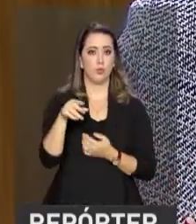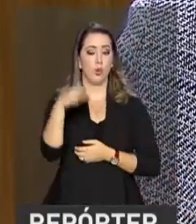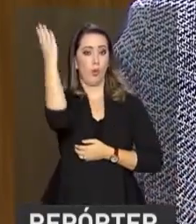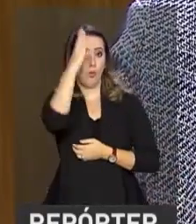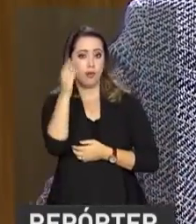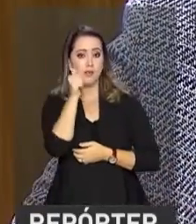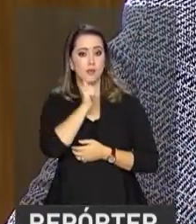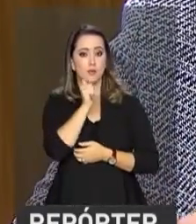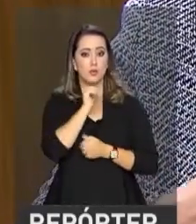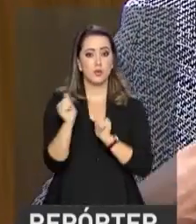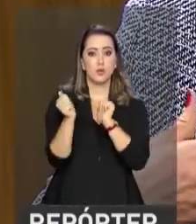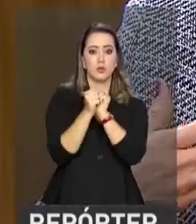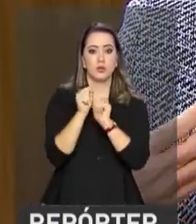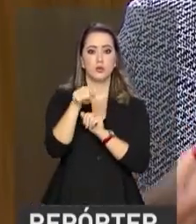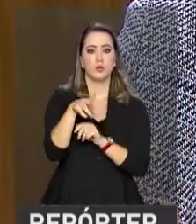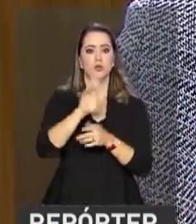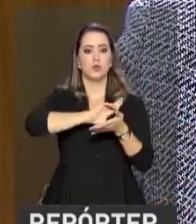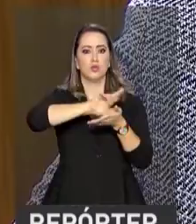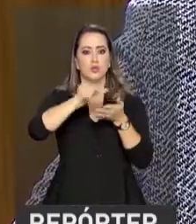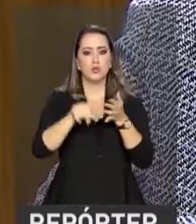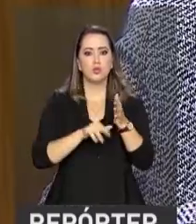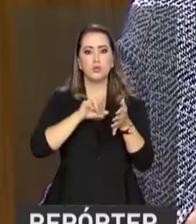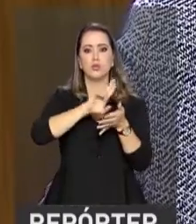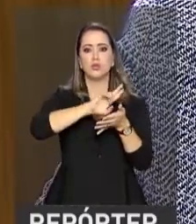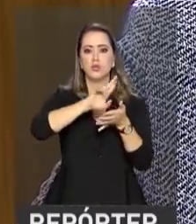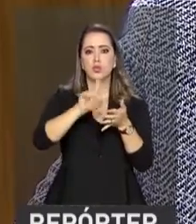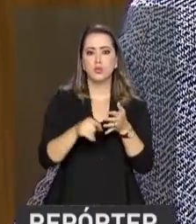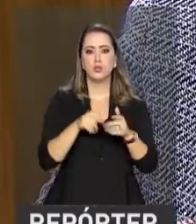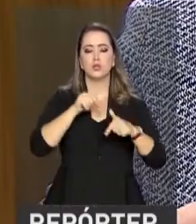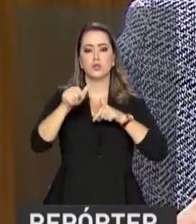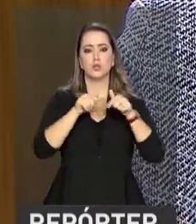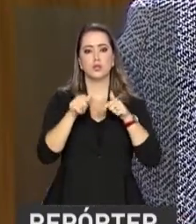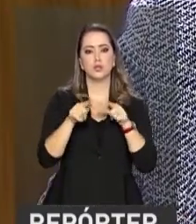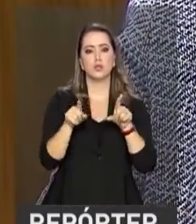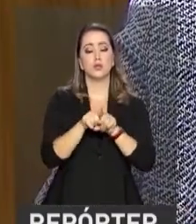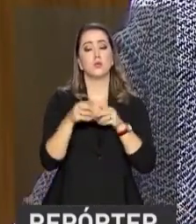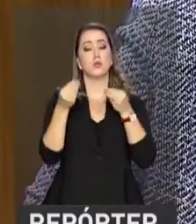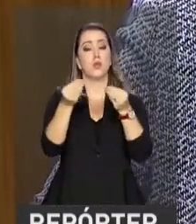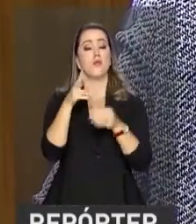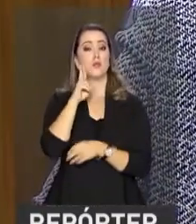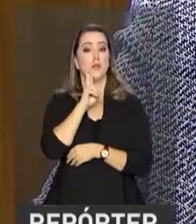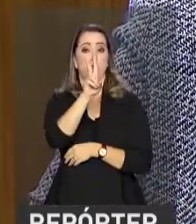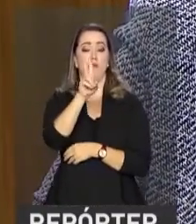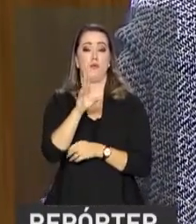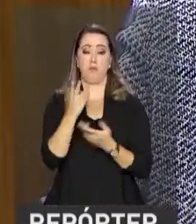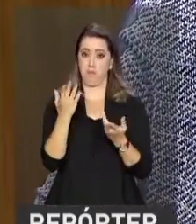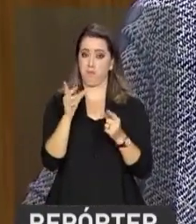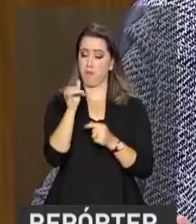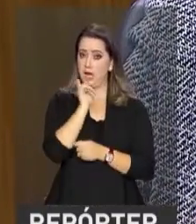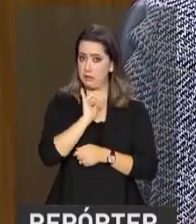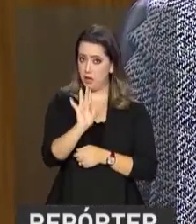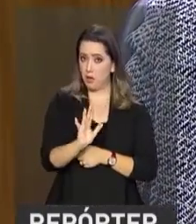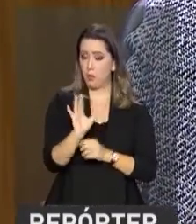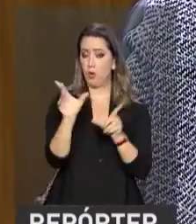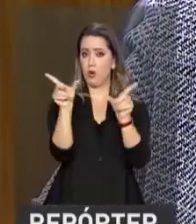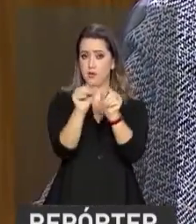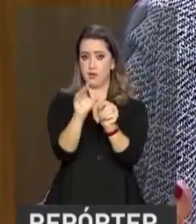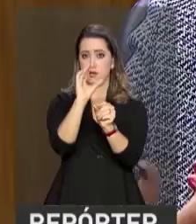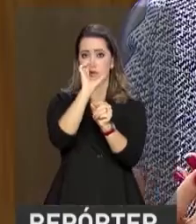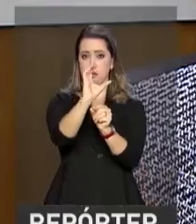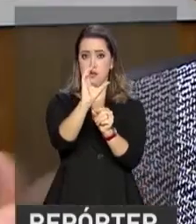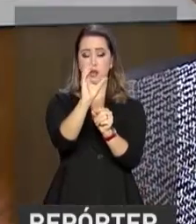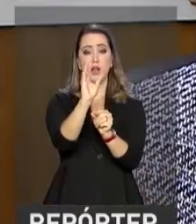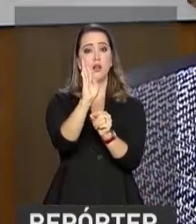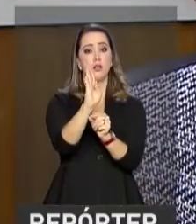vai nessa direção tivemos já vários que já estão trabalhando para você ver por lá cbf a cbf já está conosco